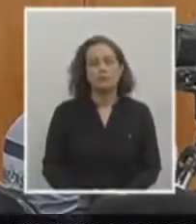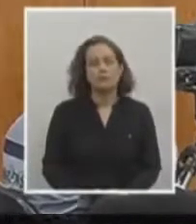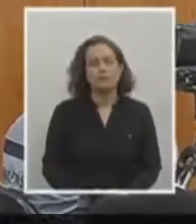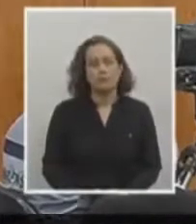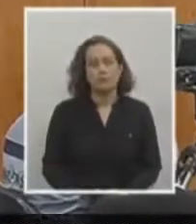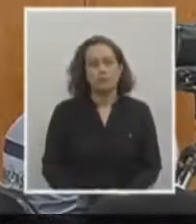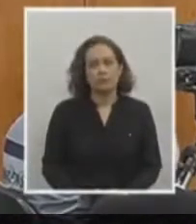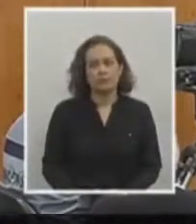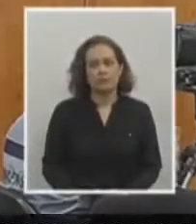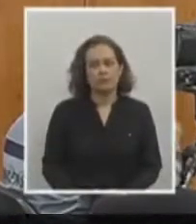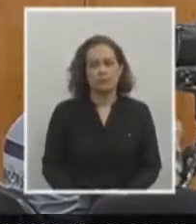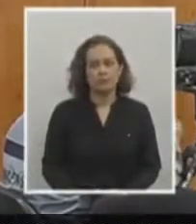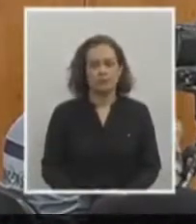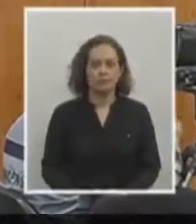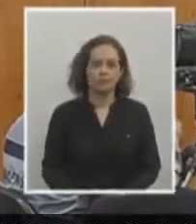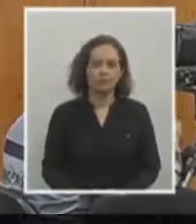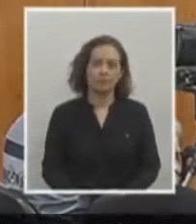conexão.